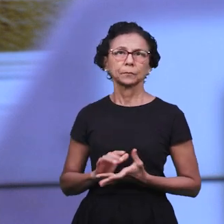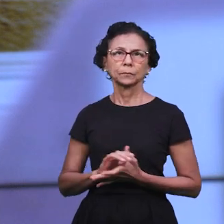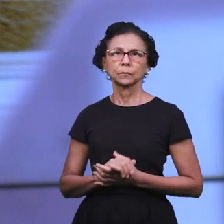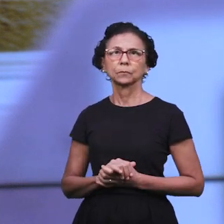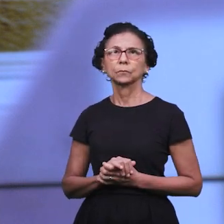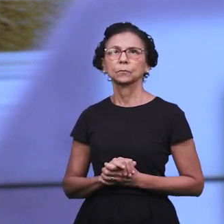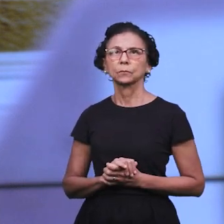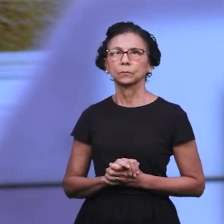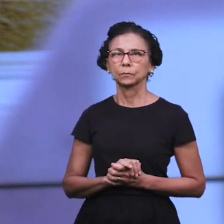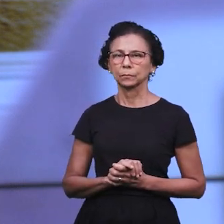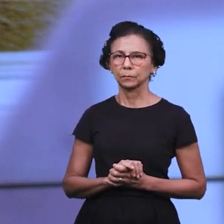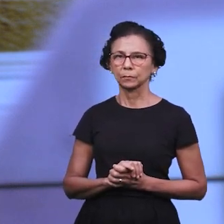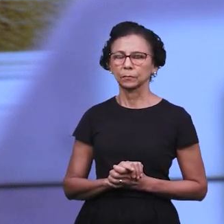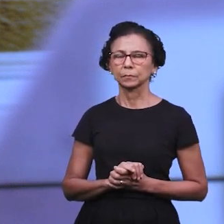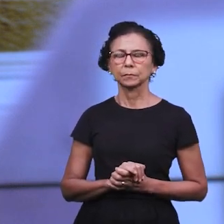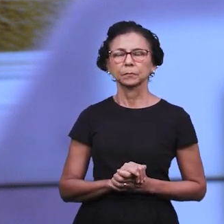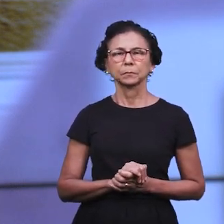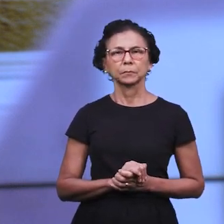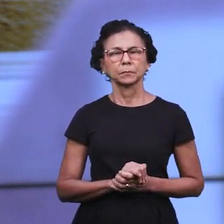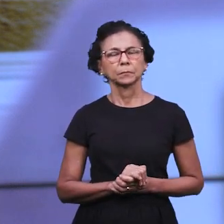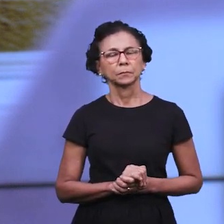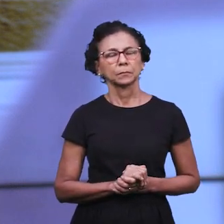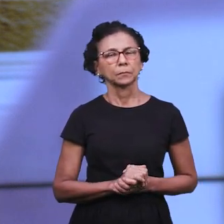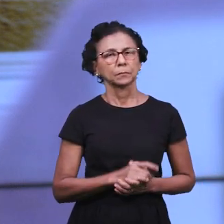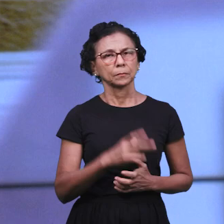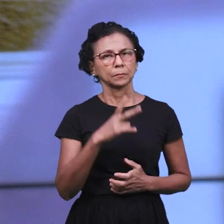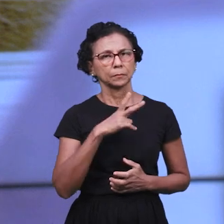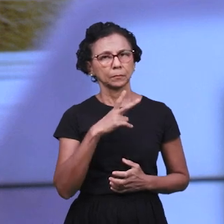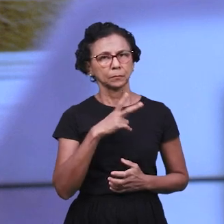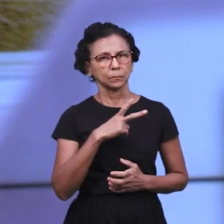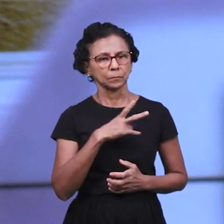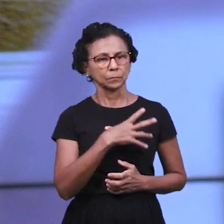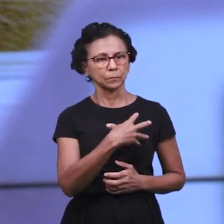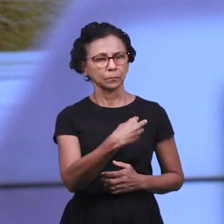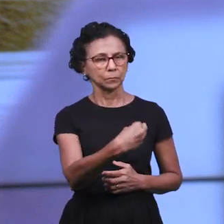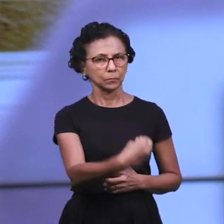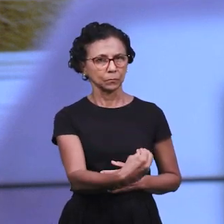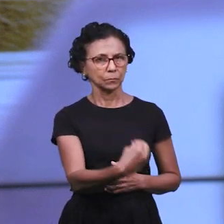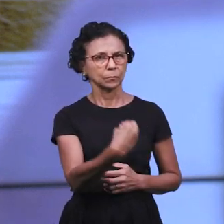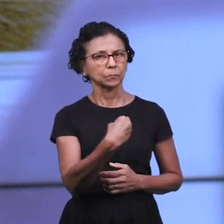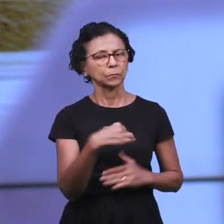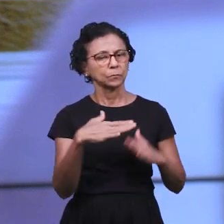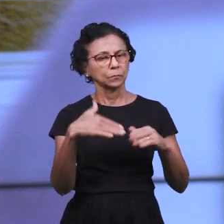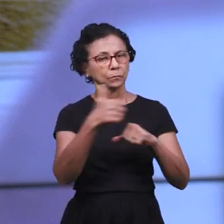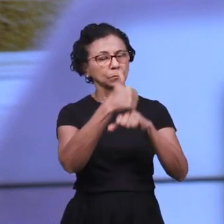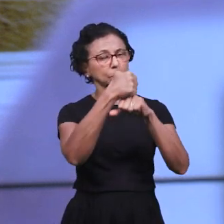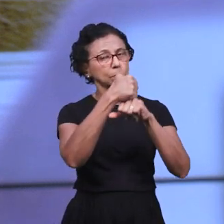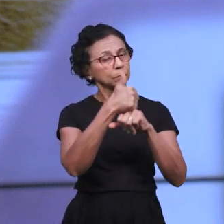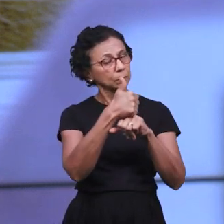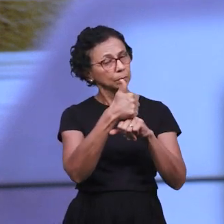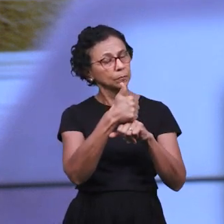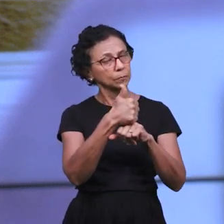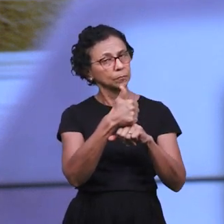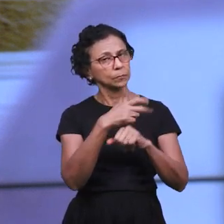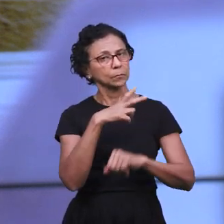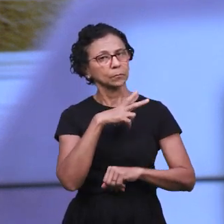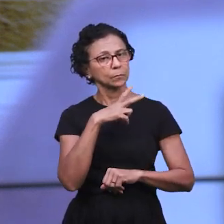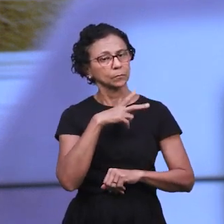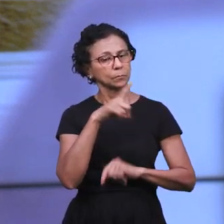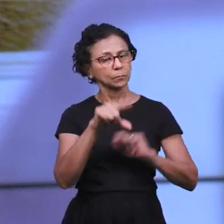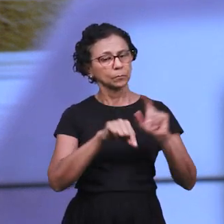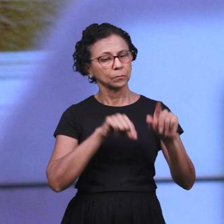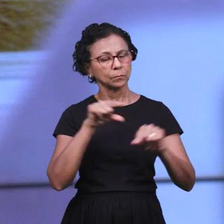se trata de realizar o sonho dos pais, mas contribuir para que os filhos não fiquem perdidos no tempo. Ou seja,